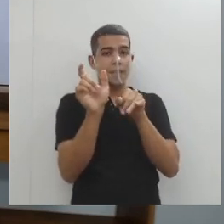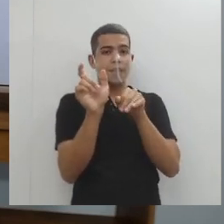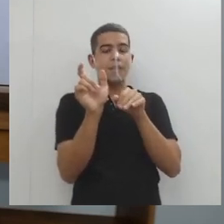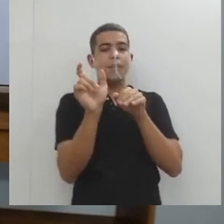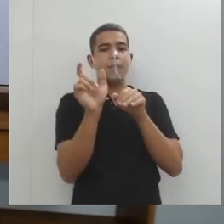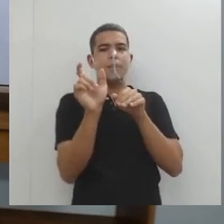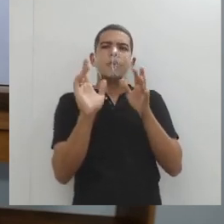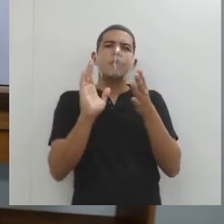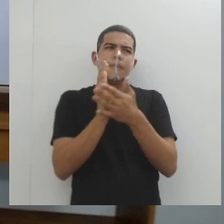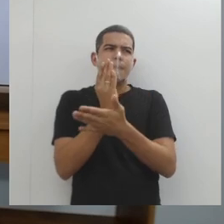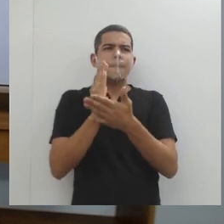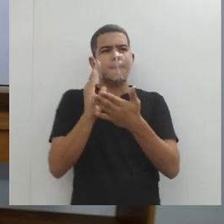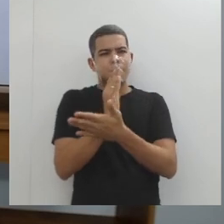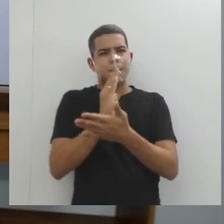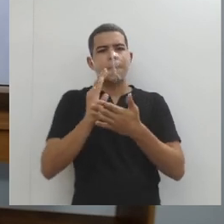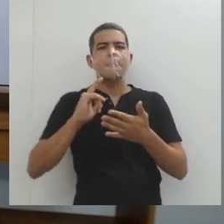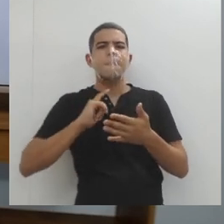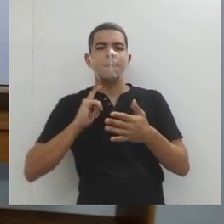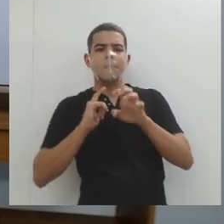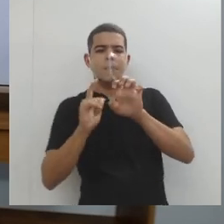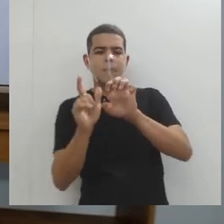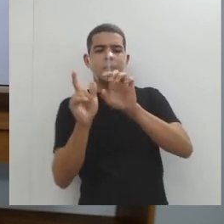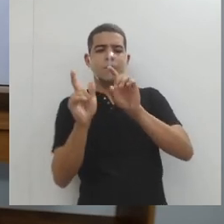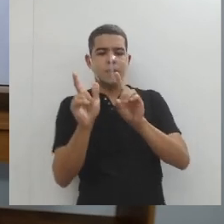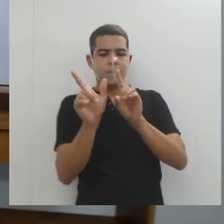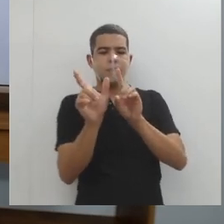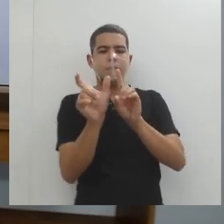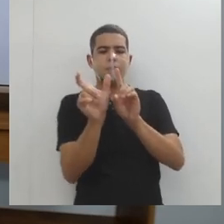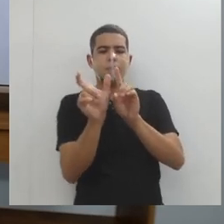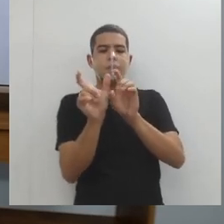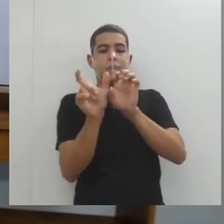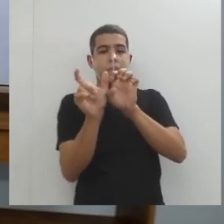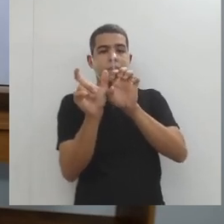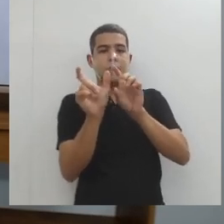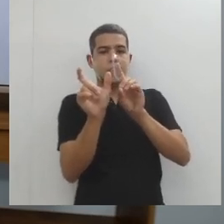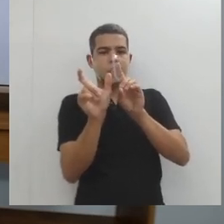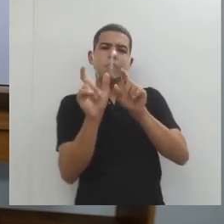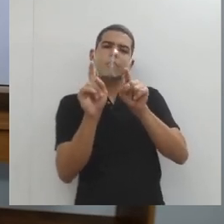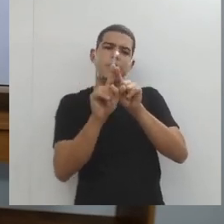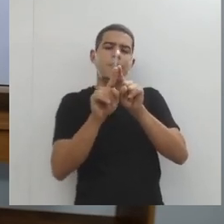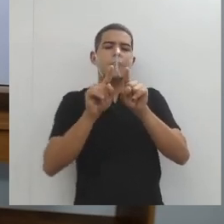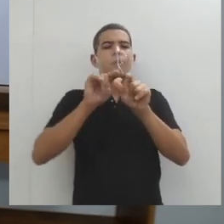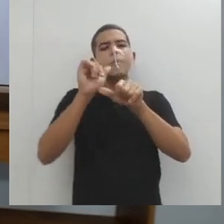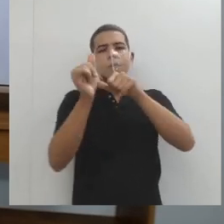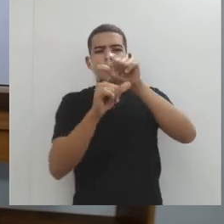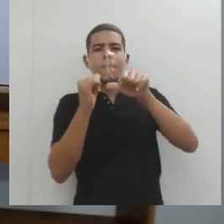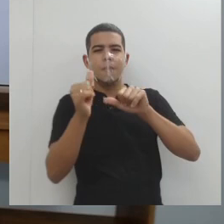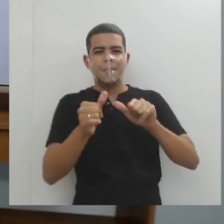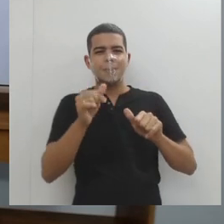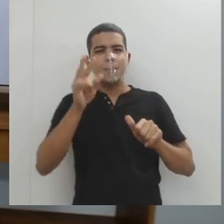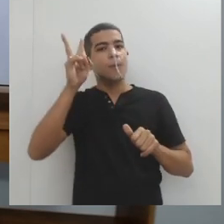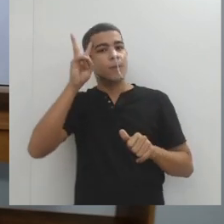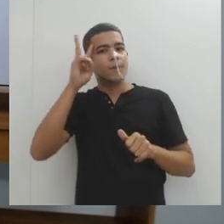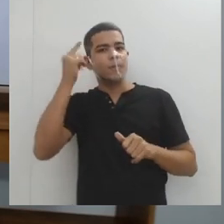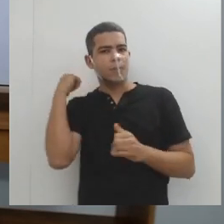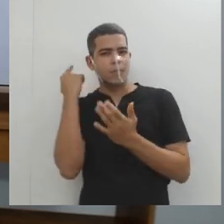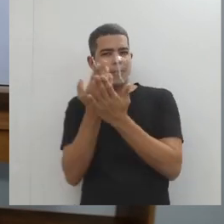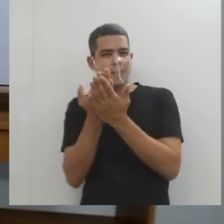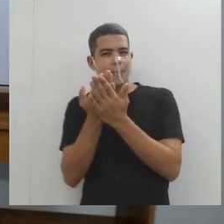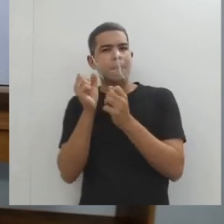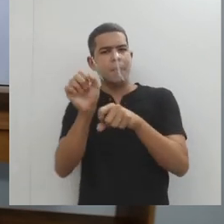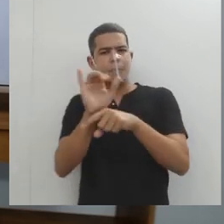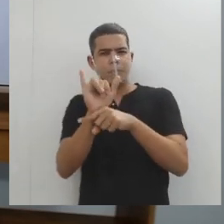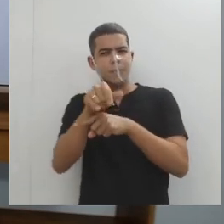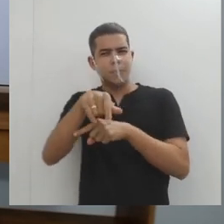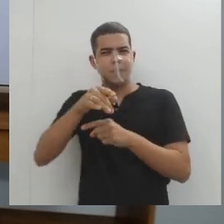da terminação, além de adicionar ed, vai passar por alguma modificação. A gente já viu isso na aula da segunda-feira. Você pode revisitar esse vídeo no